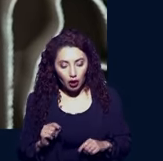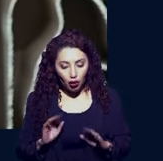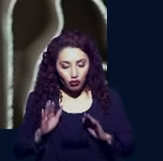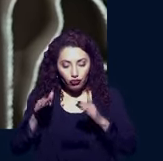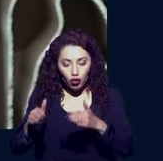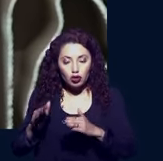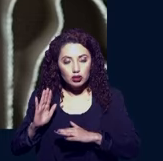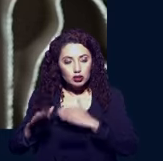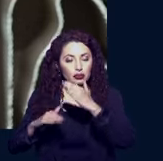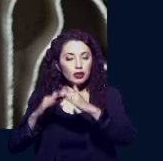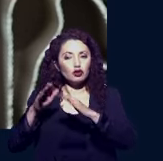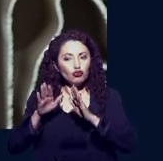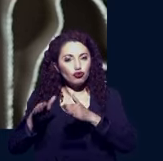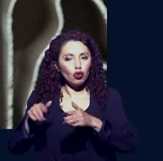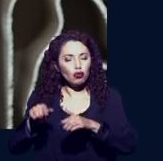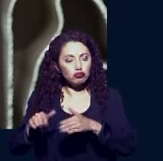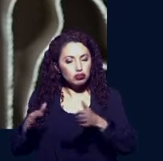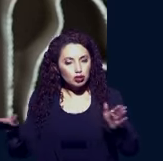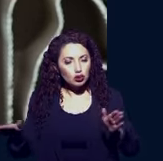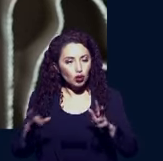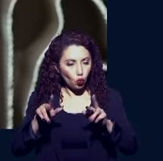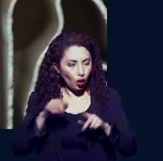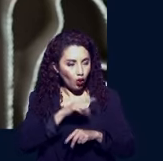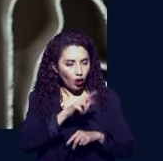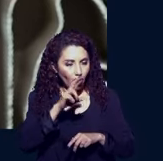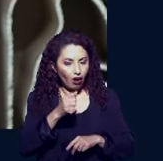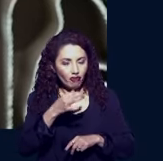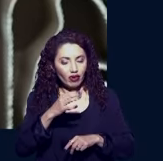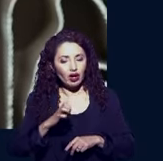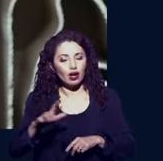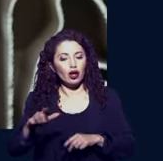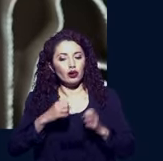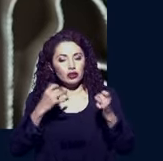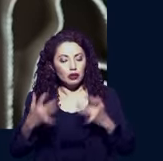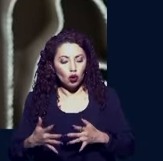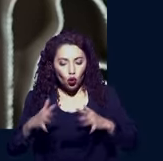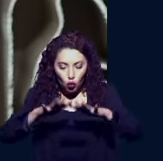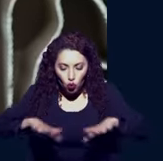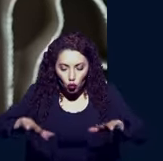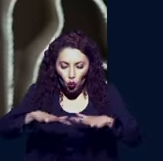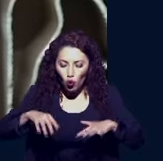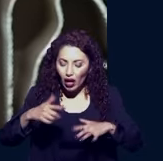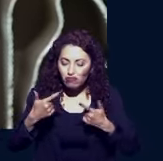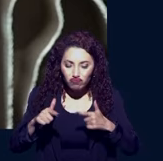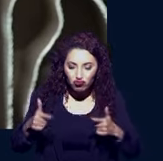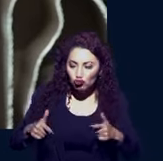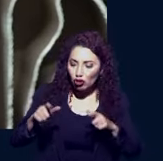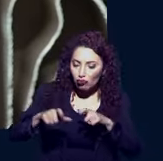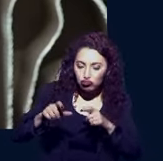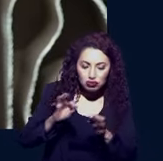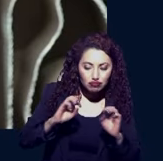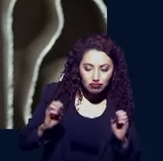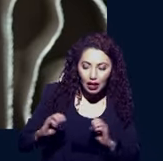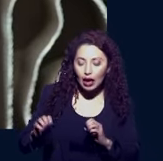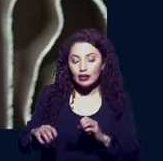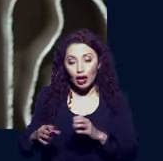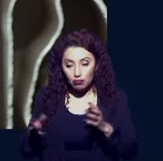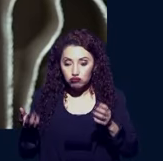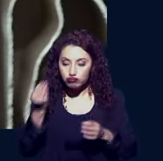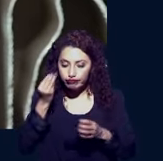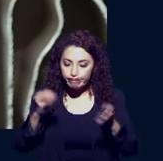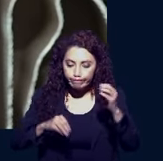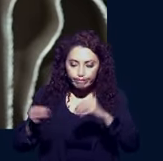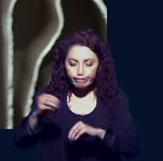abertura para fazer isso um pouco que o Rafael acabou de dizer né transformar terras pouco produtivas em terras muito produtivas que eu acho que é um pouco a raiz do